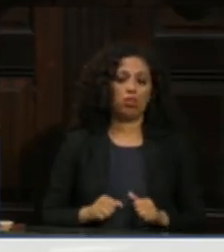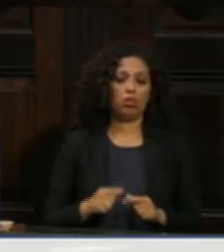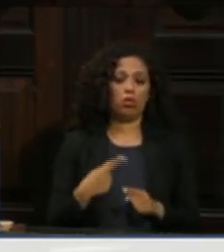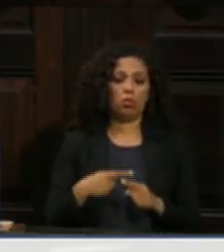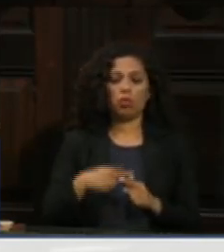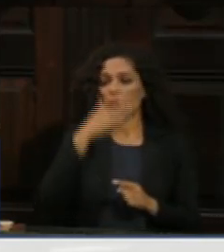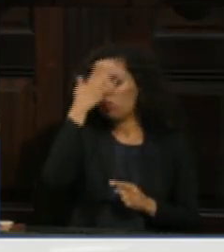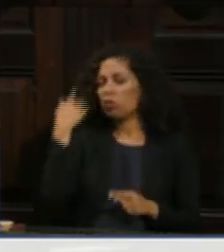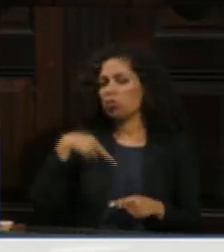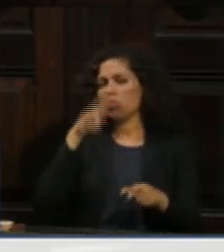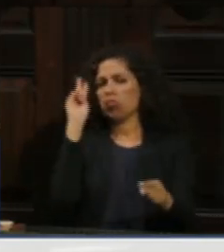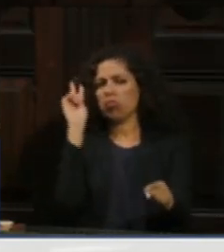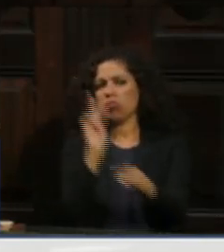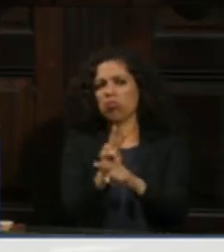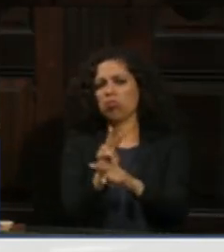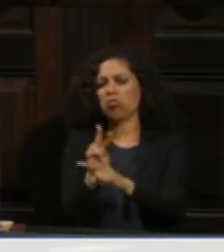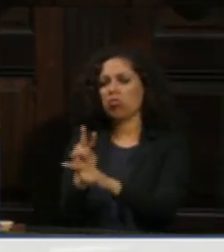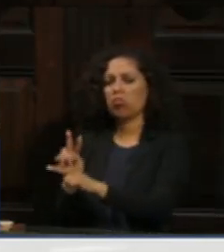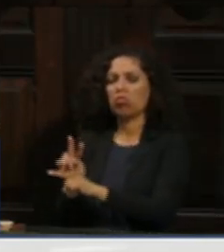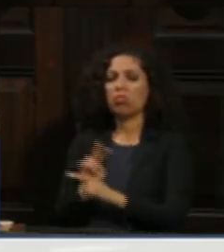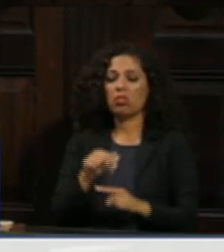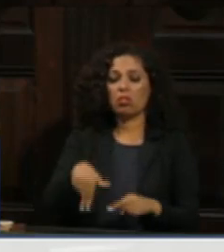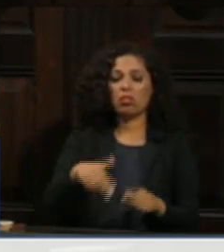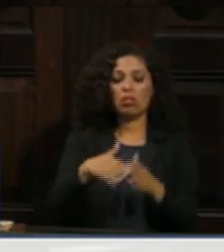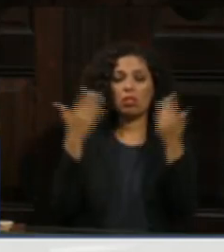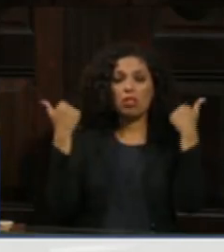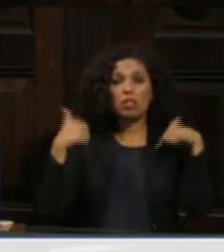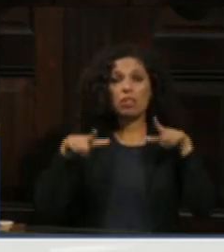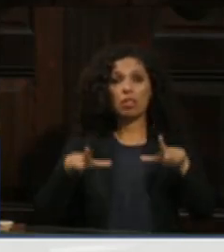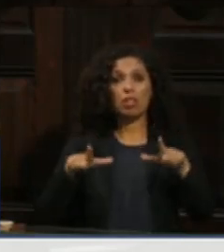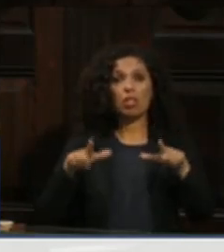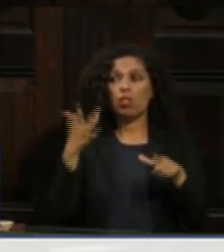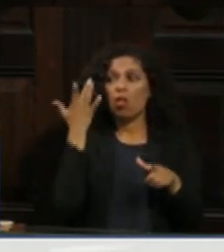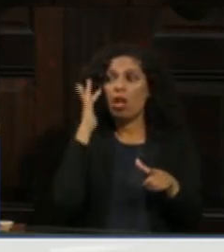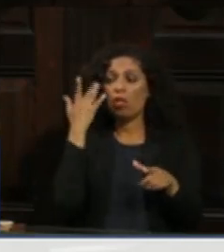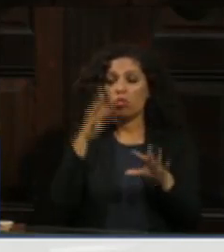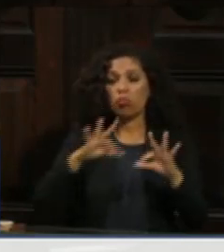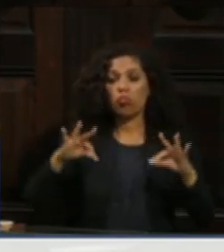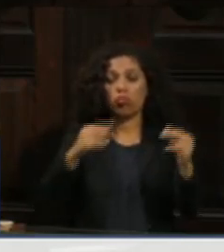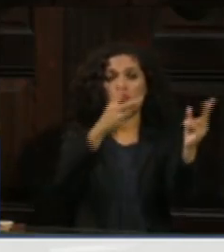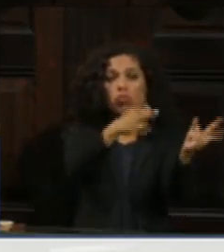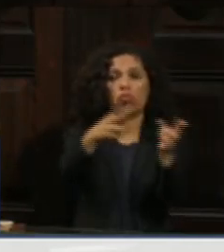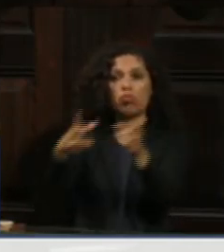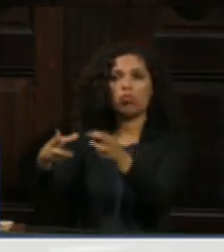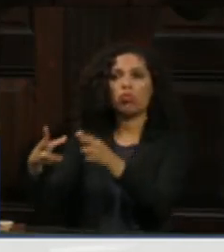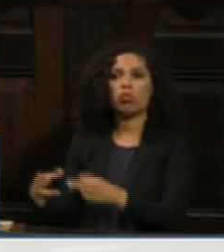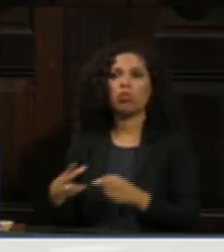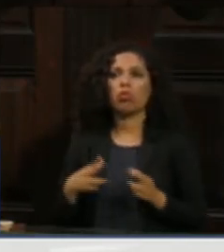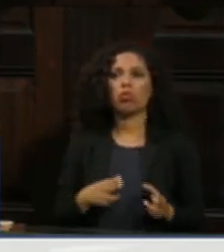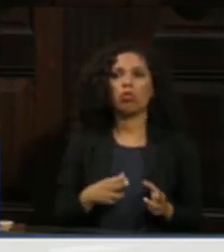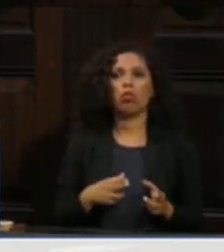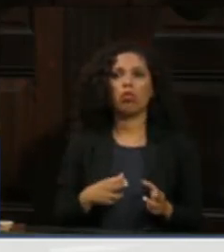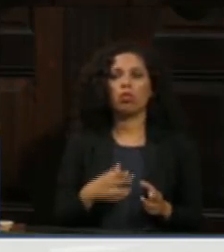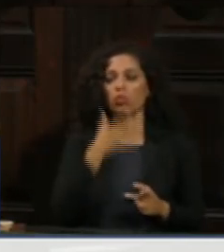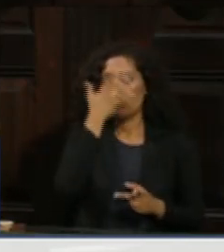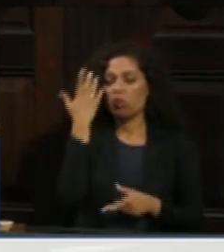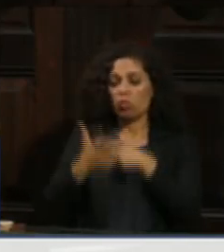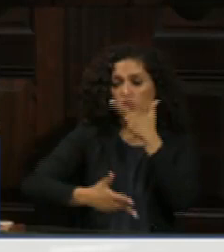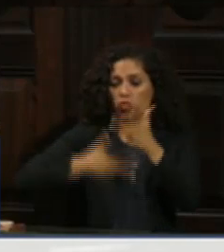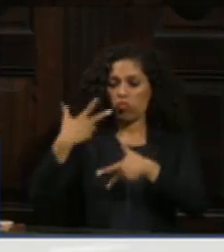acontecendo. E o que vai permanecer é a avaliação da opinião